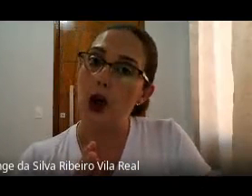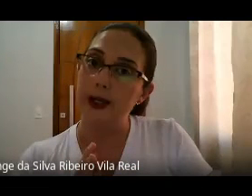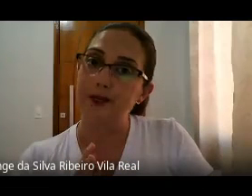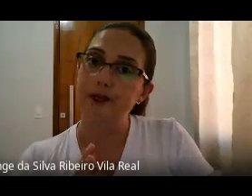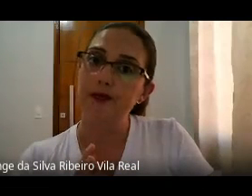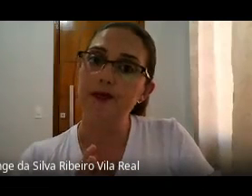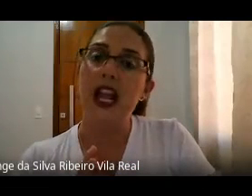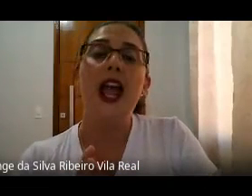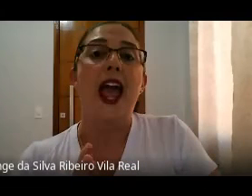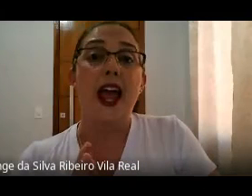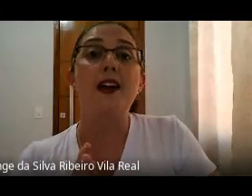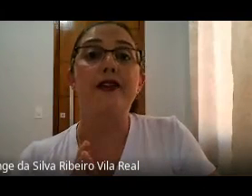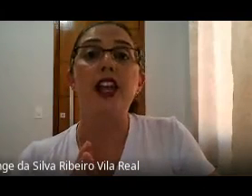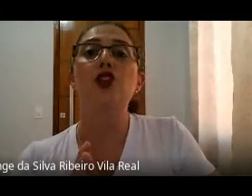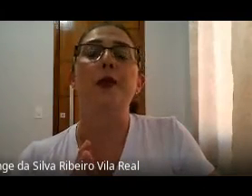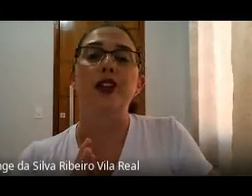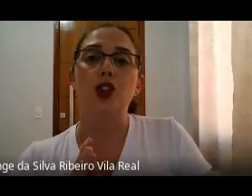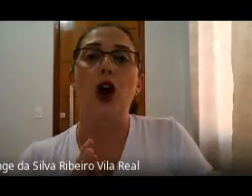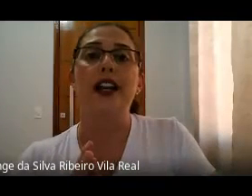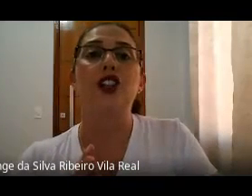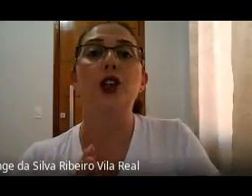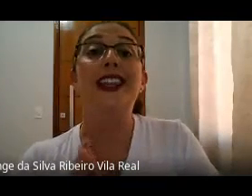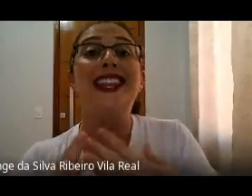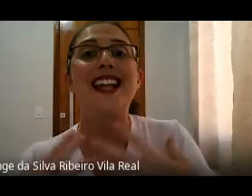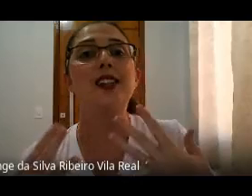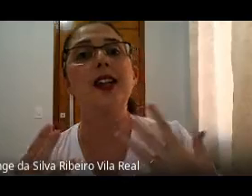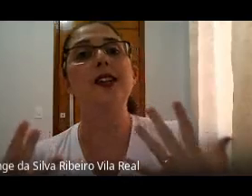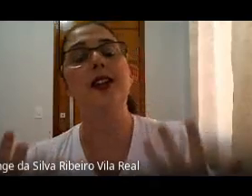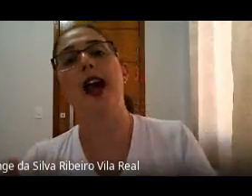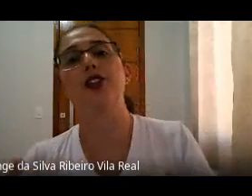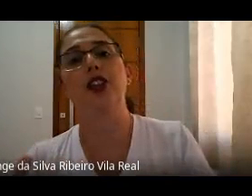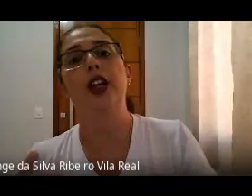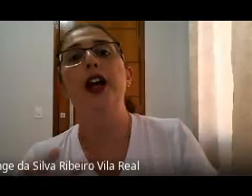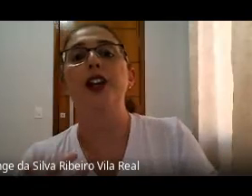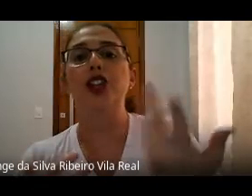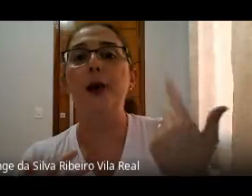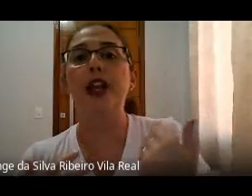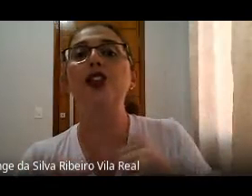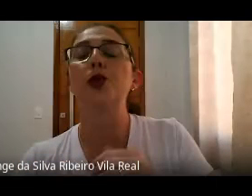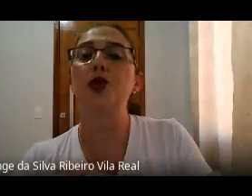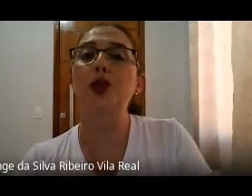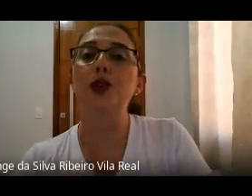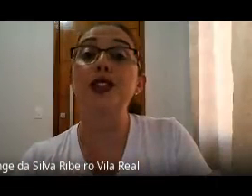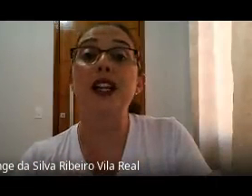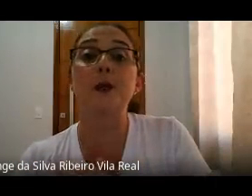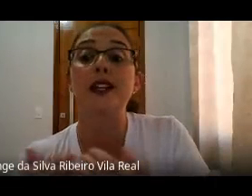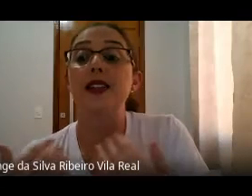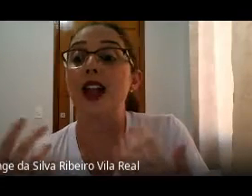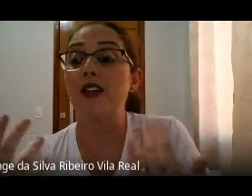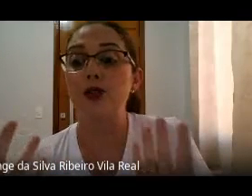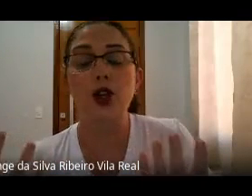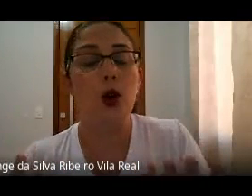uma história. Ela vem de uma história de necessidade. Antigamente, os surdos,